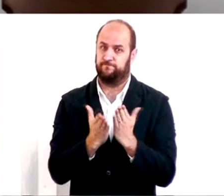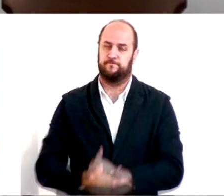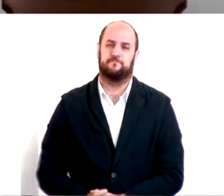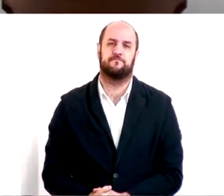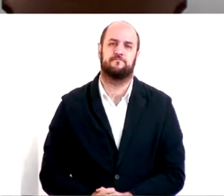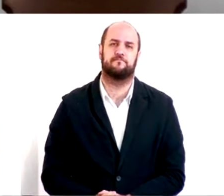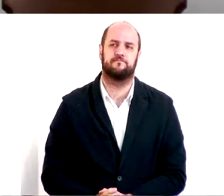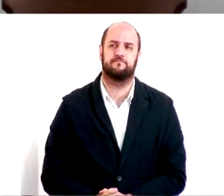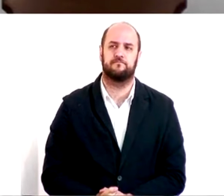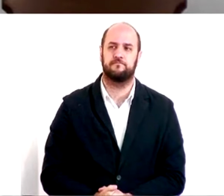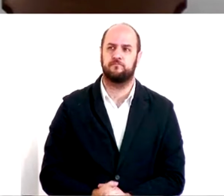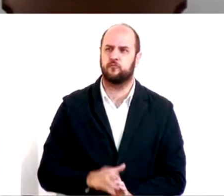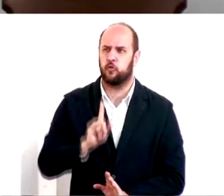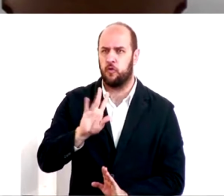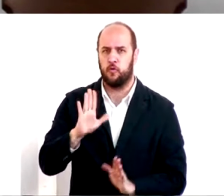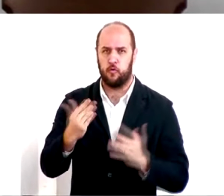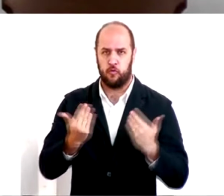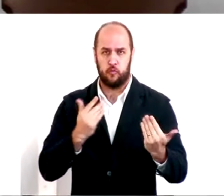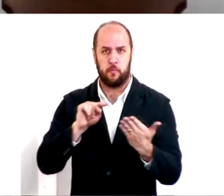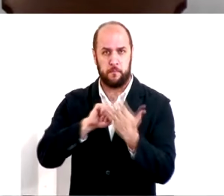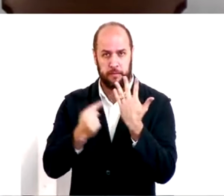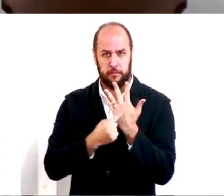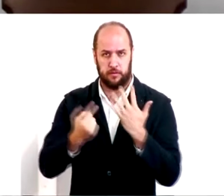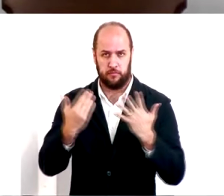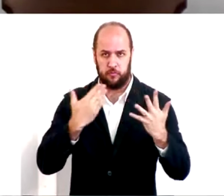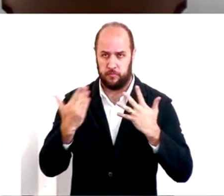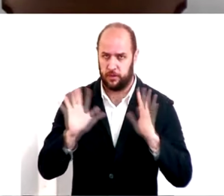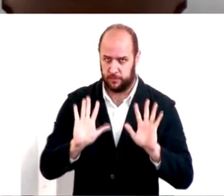Vou usar uma metáfora para você entender melhor.